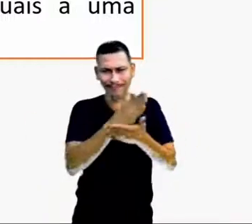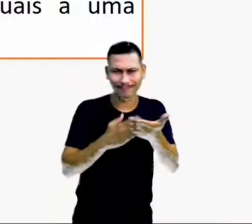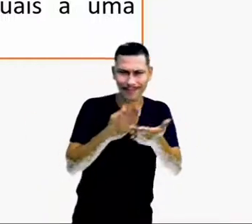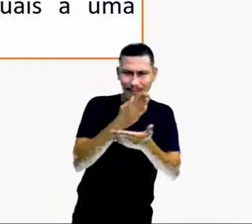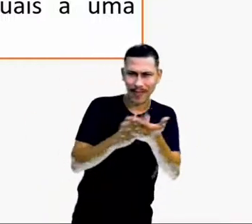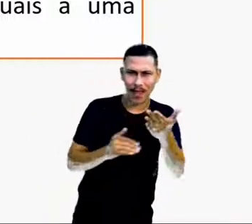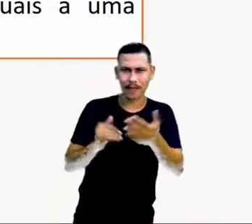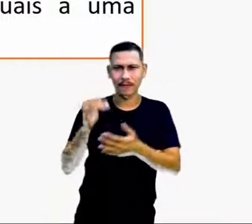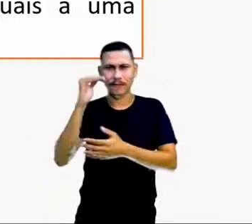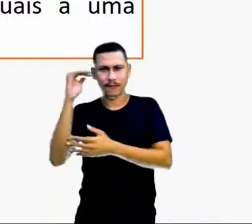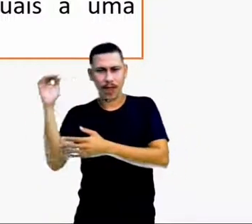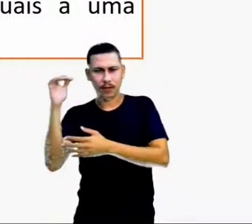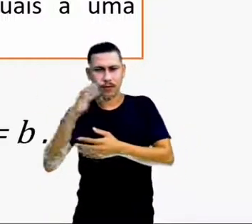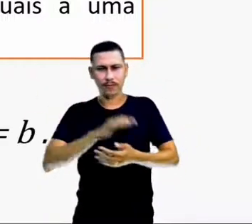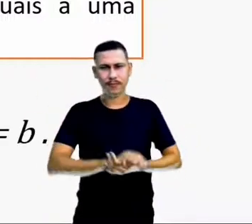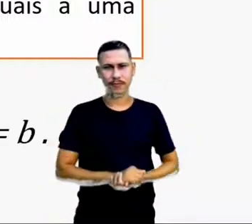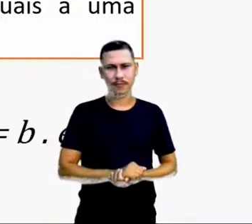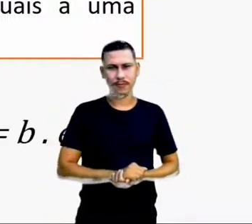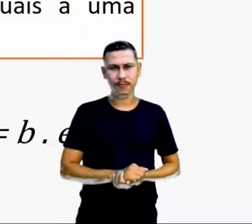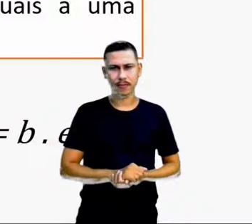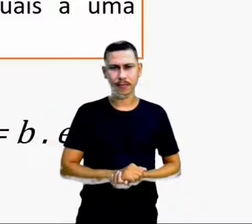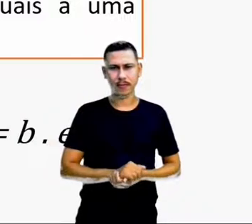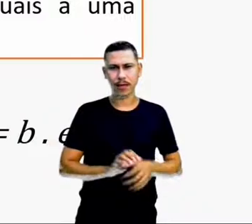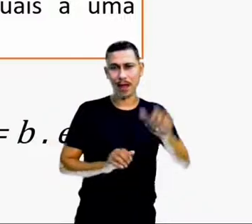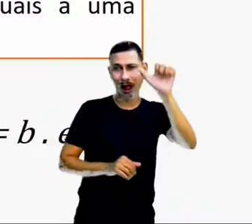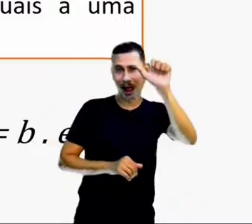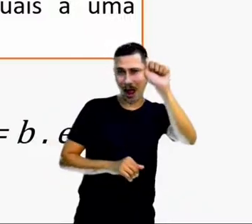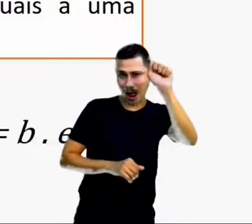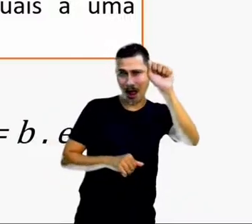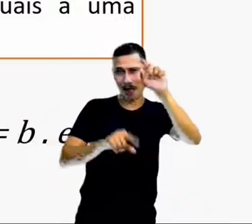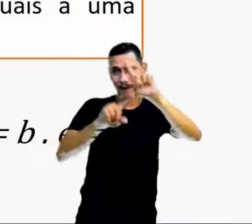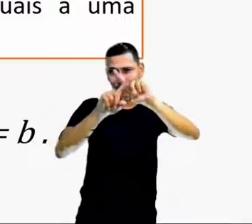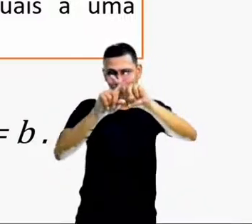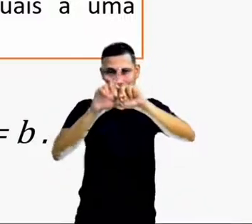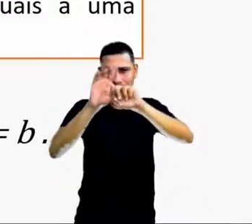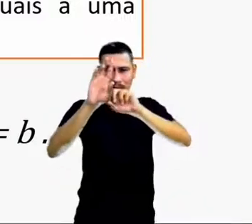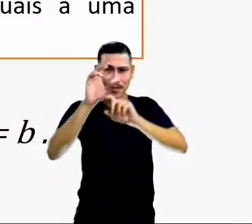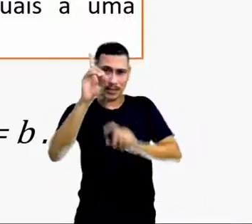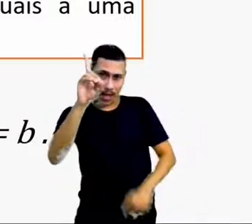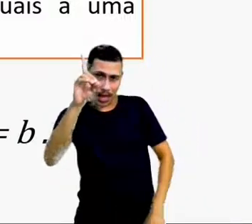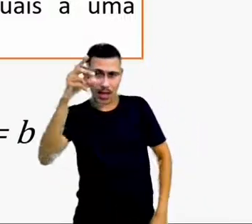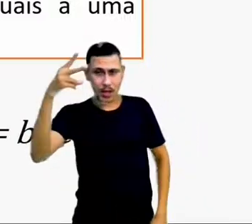assunto. Ficará assim. A vezes D igual a B